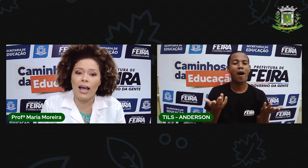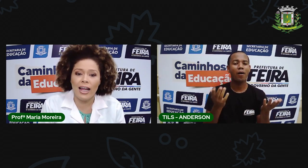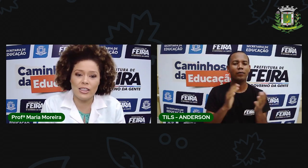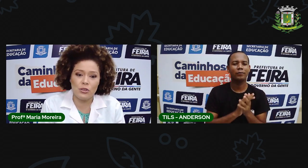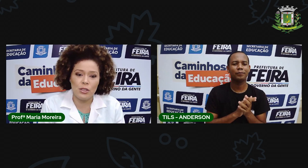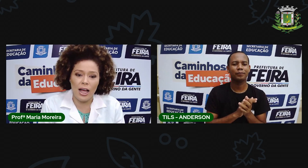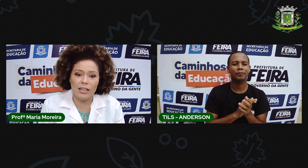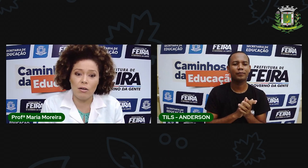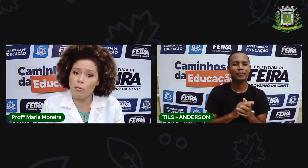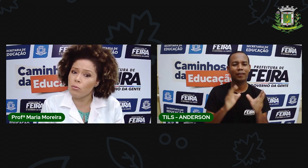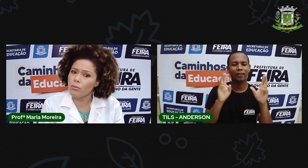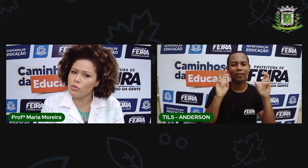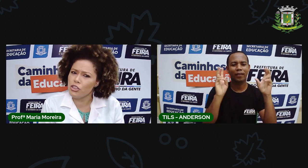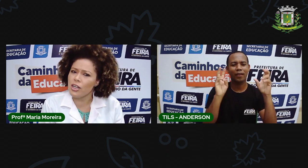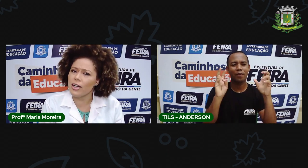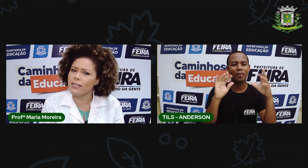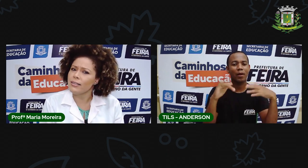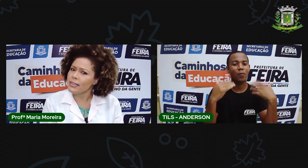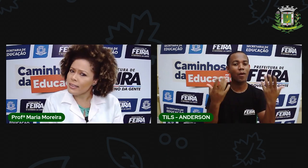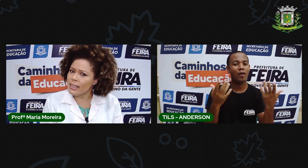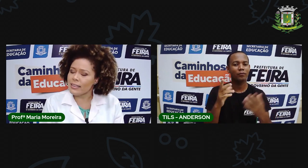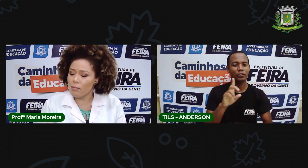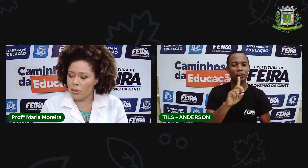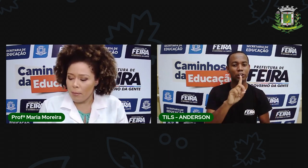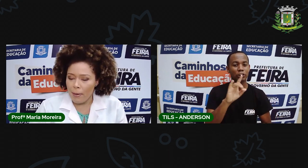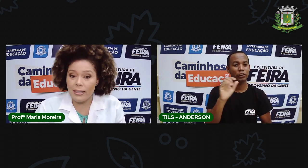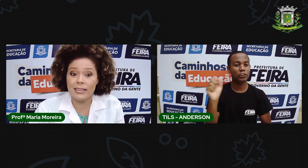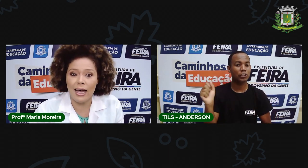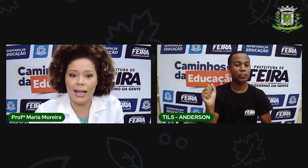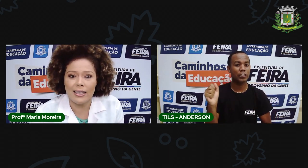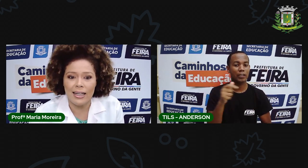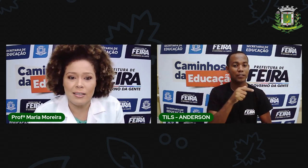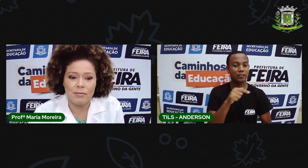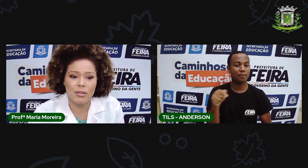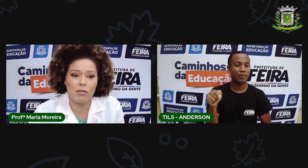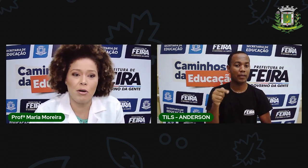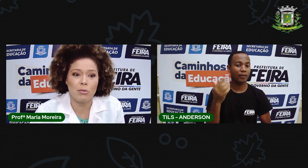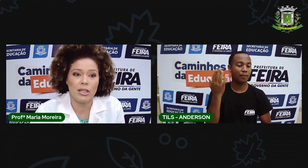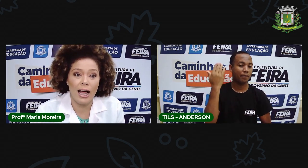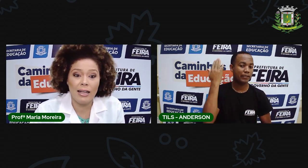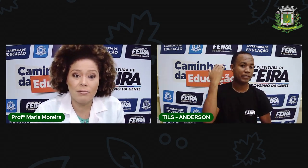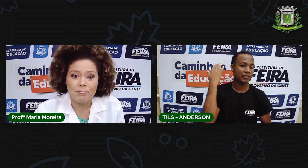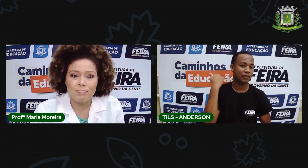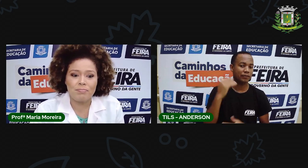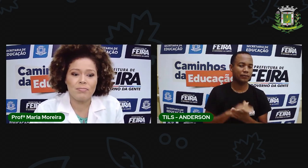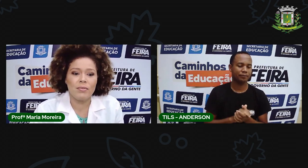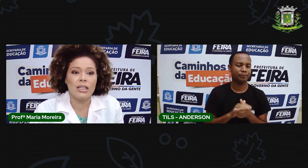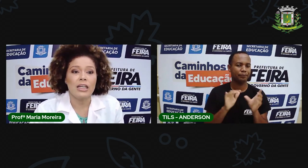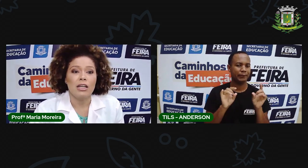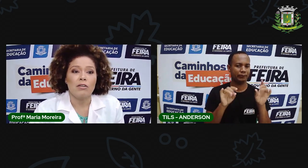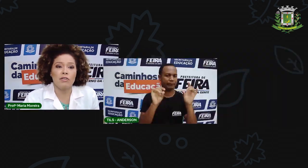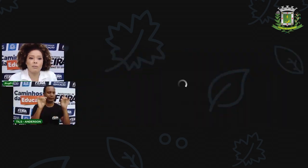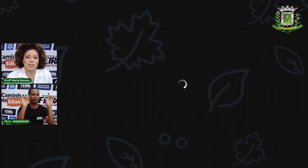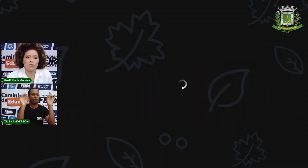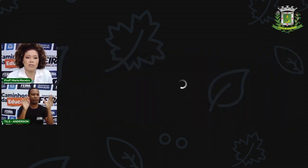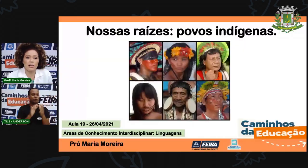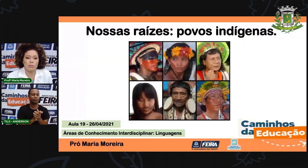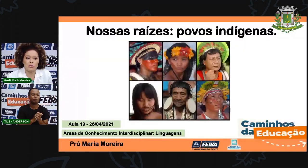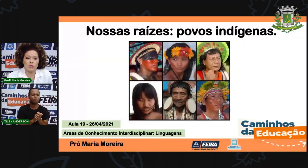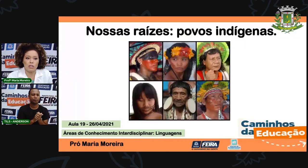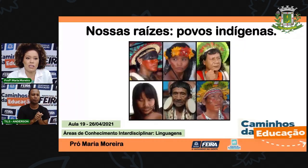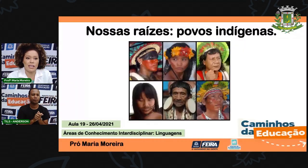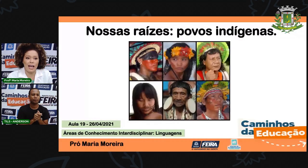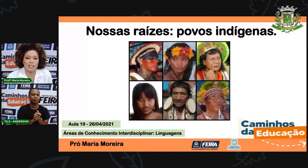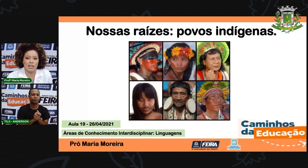correlacionado a um dia da semana passada. Então, vamos lá? Vamos que